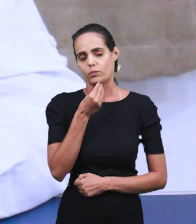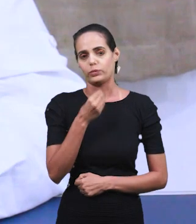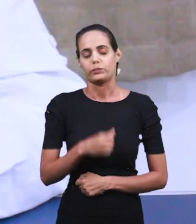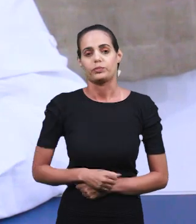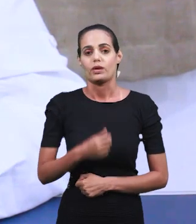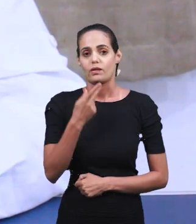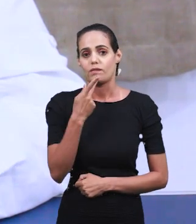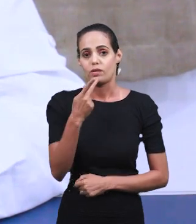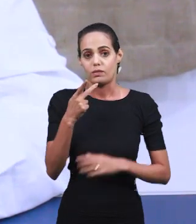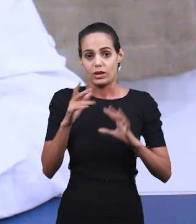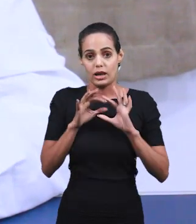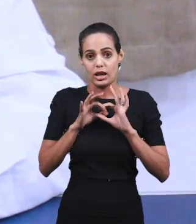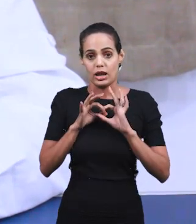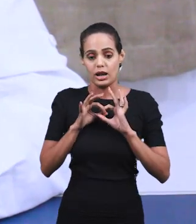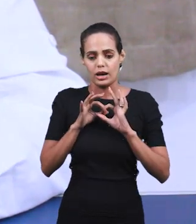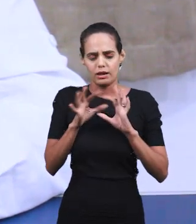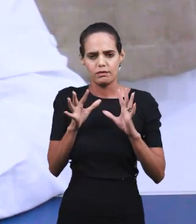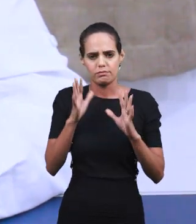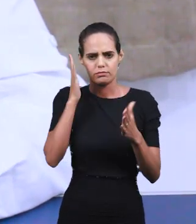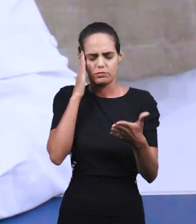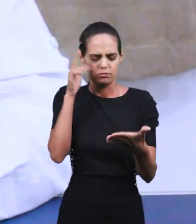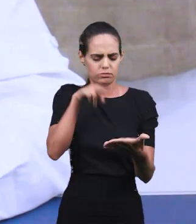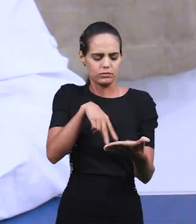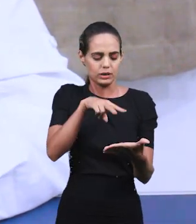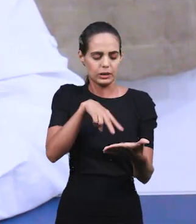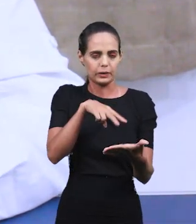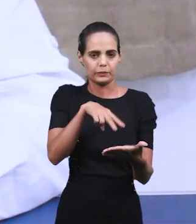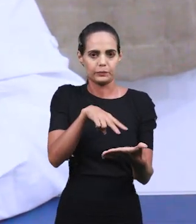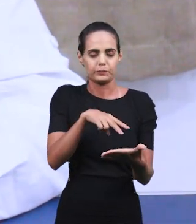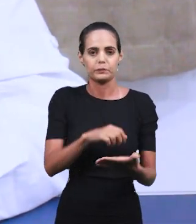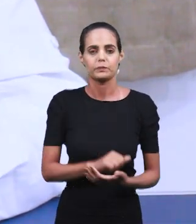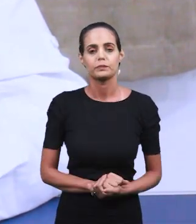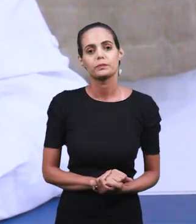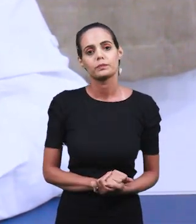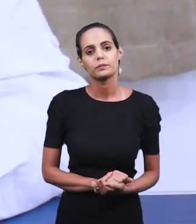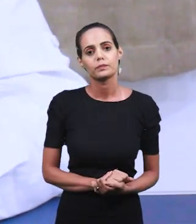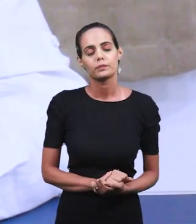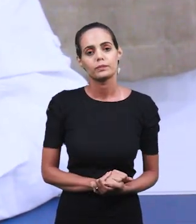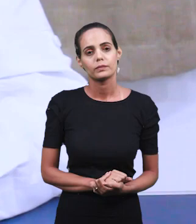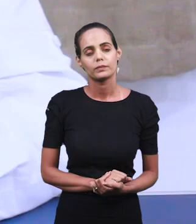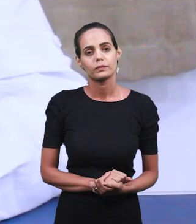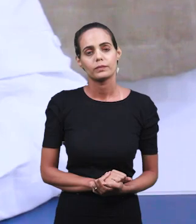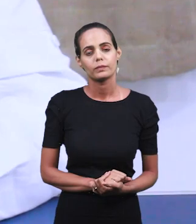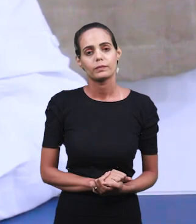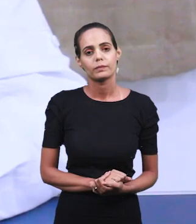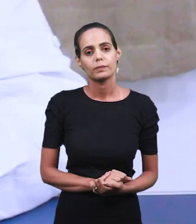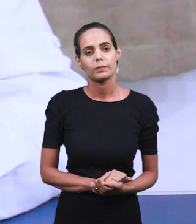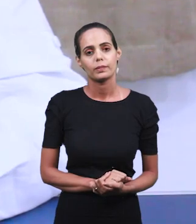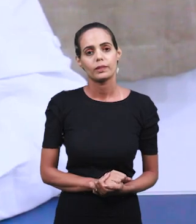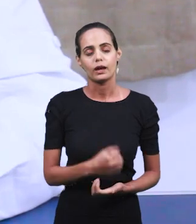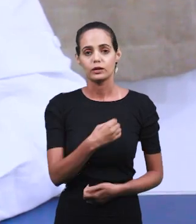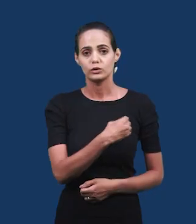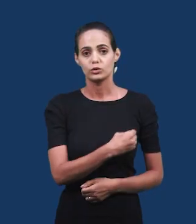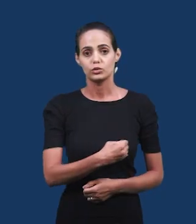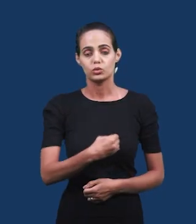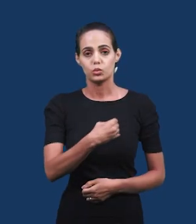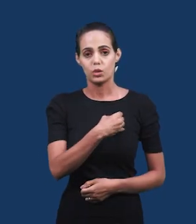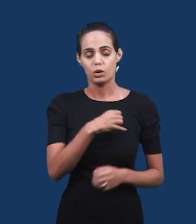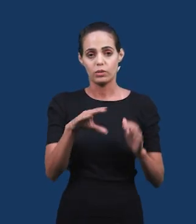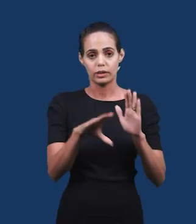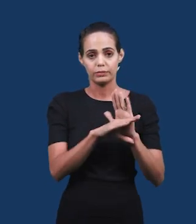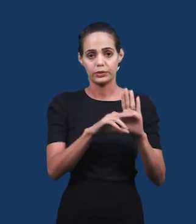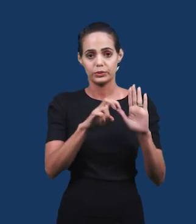das Escrituras, que nós podemos encontrar no Evangelho de João, capítulo 5, versículo 39, que